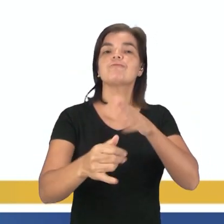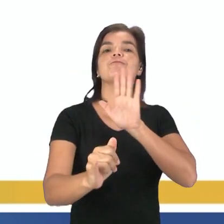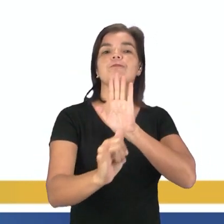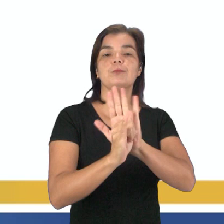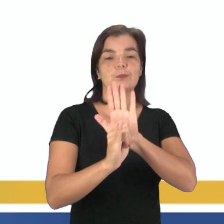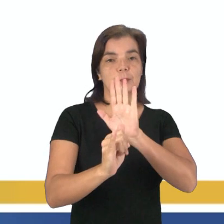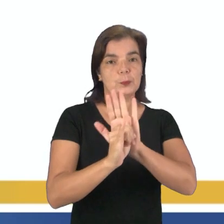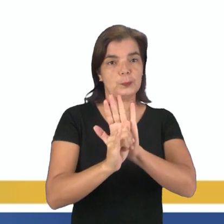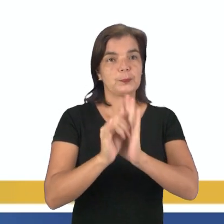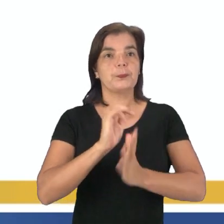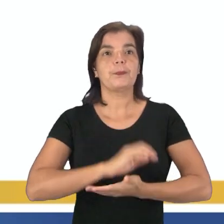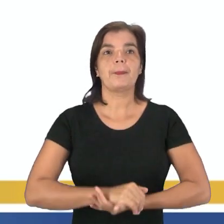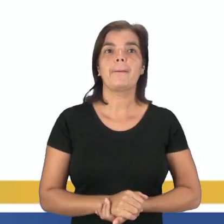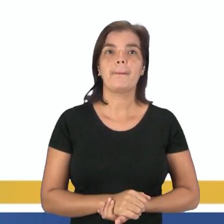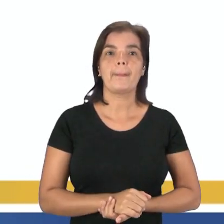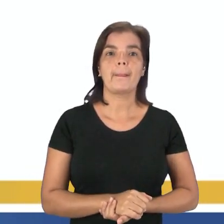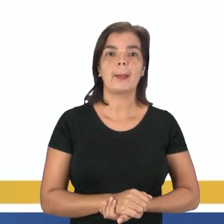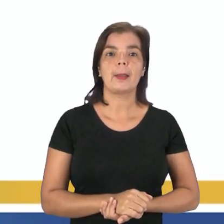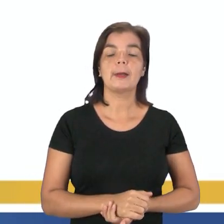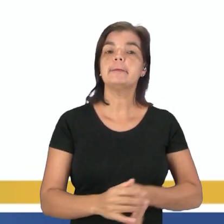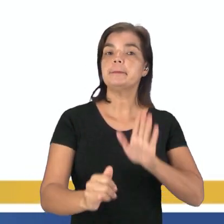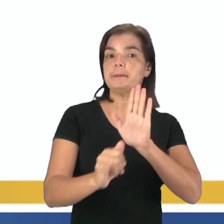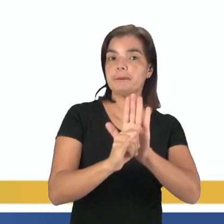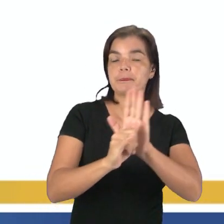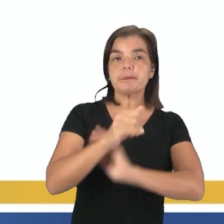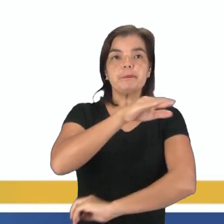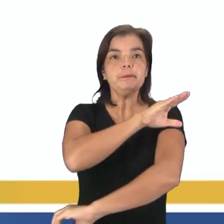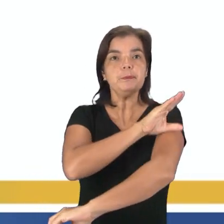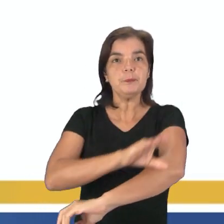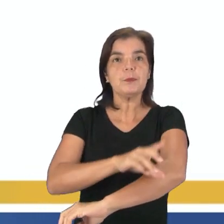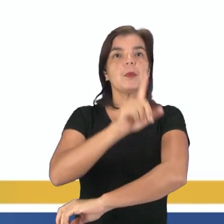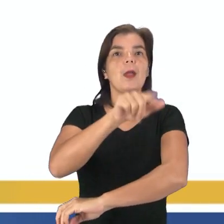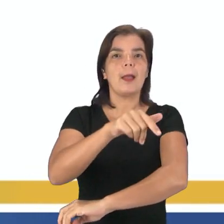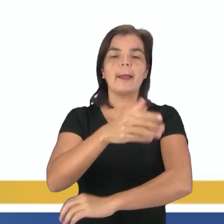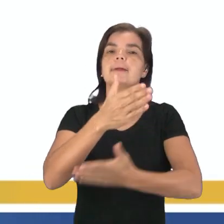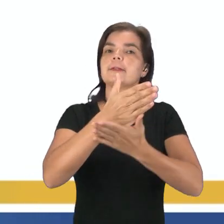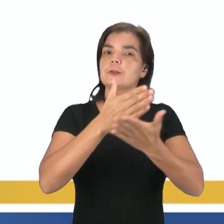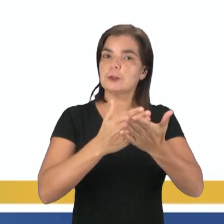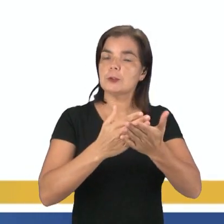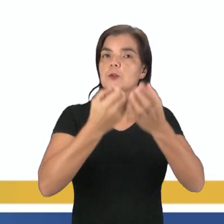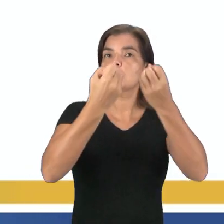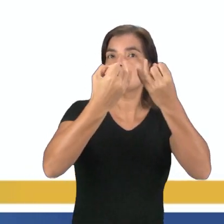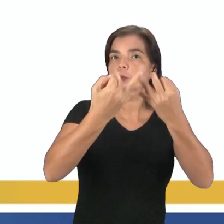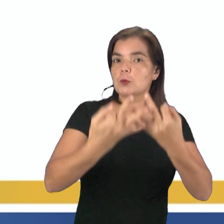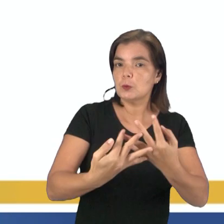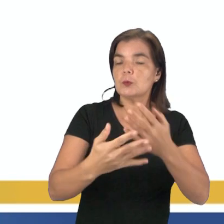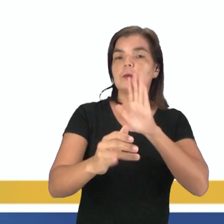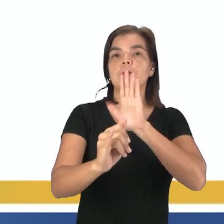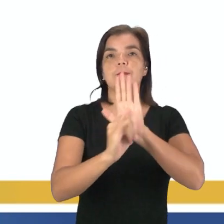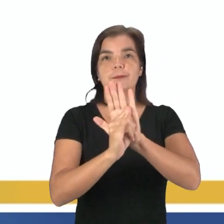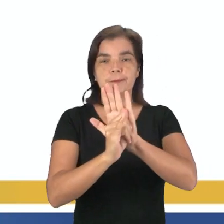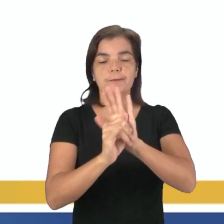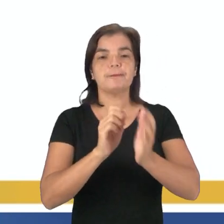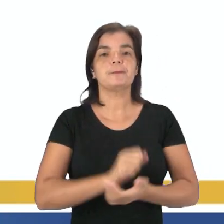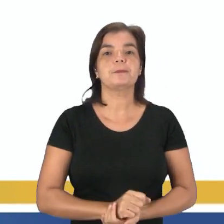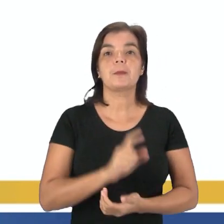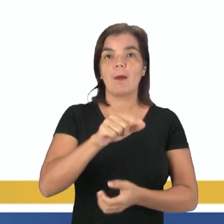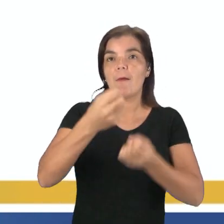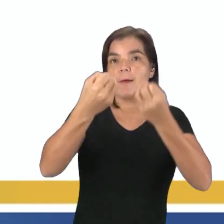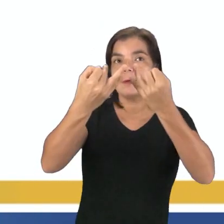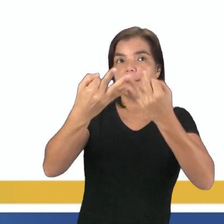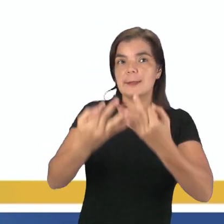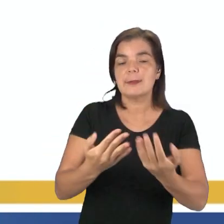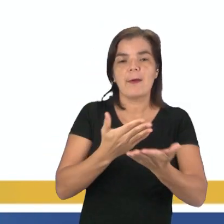um grupo compartilhe elementos identitários. A identidade cultural é uma das divisões que o conceito de